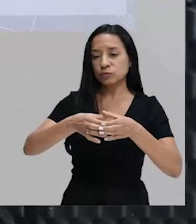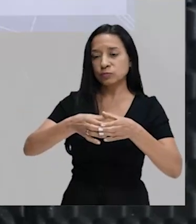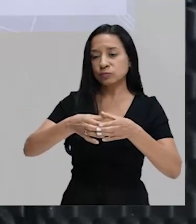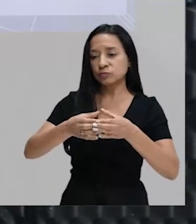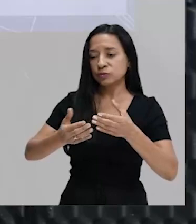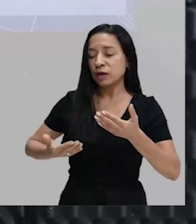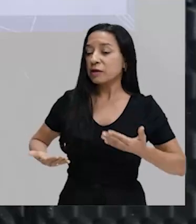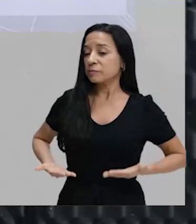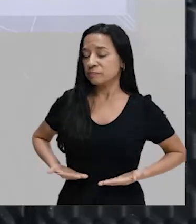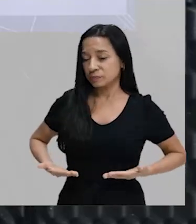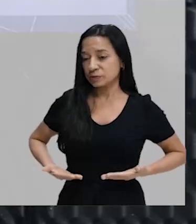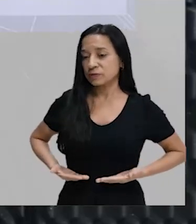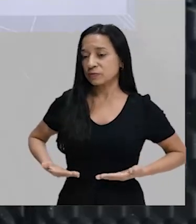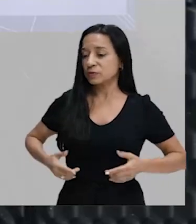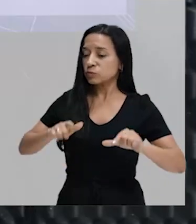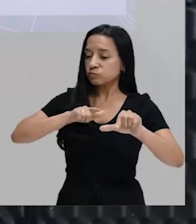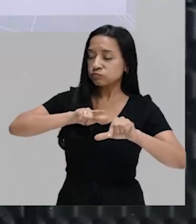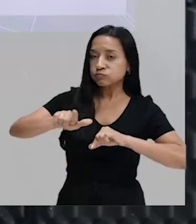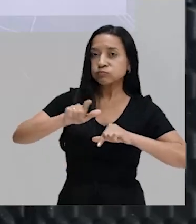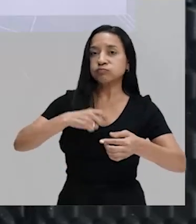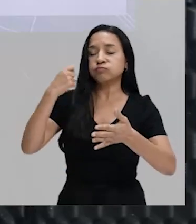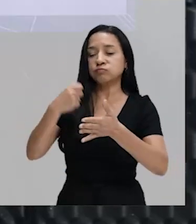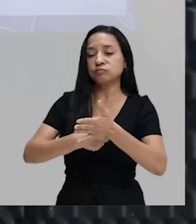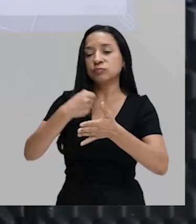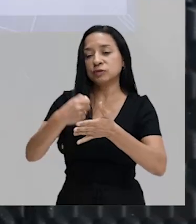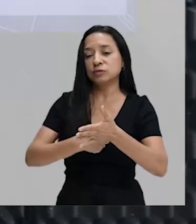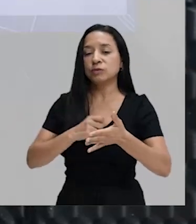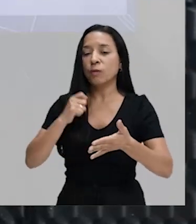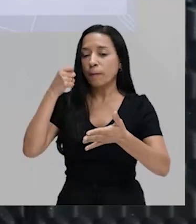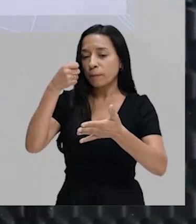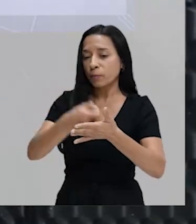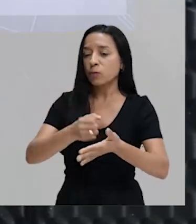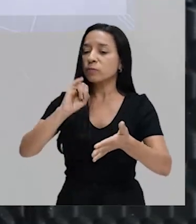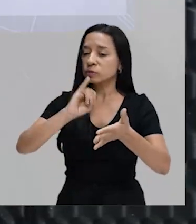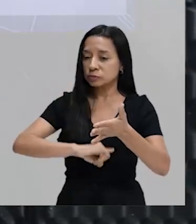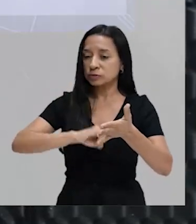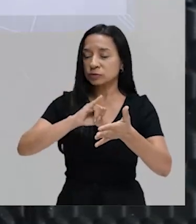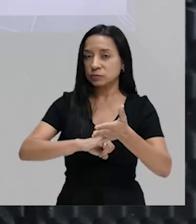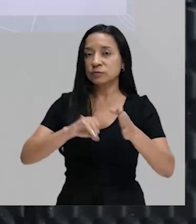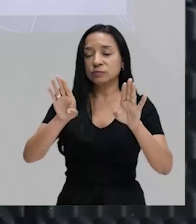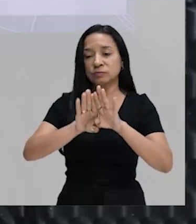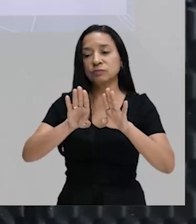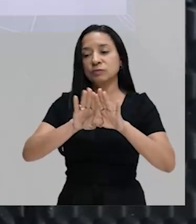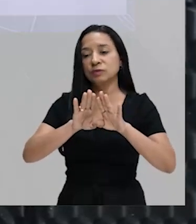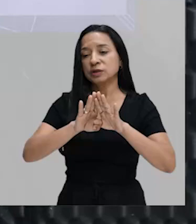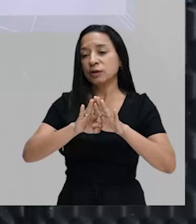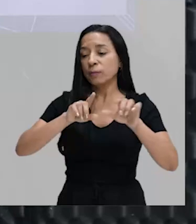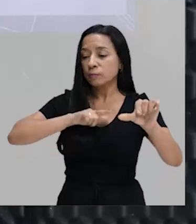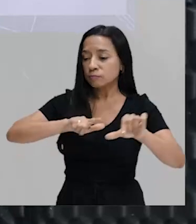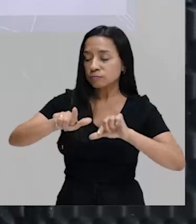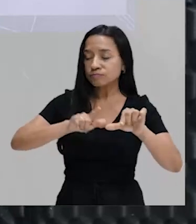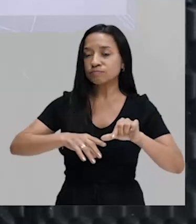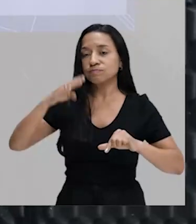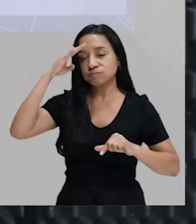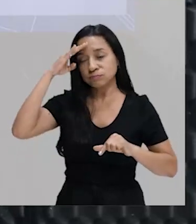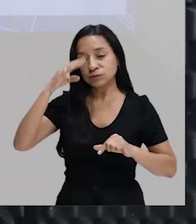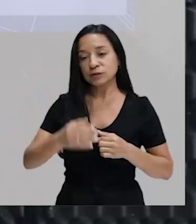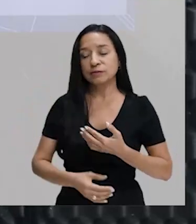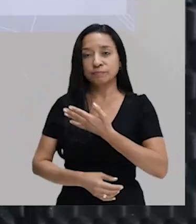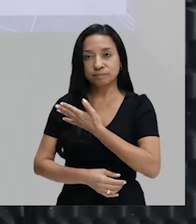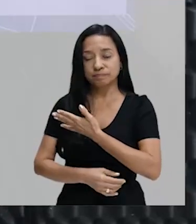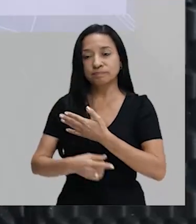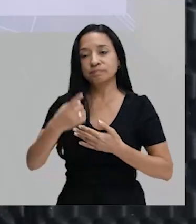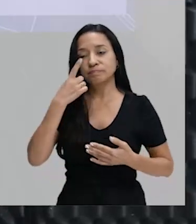trabalho obrigatório, do pagamento de tributos e do serviço militar. Bem aqui a